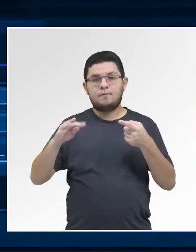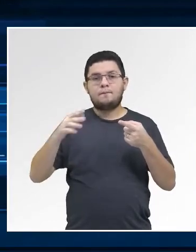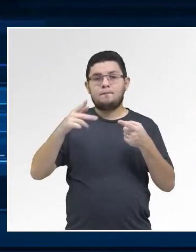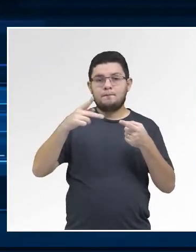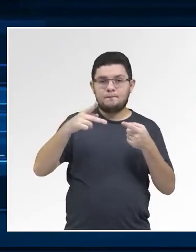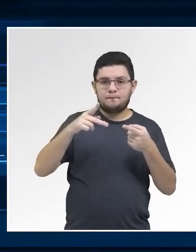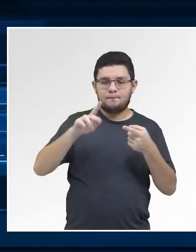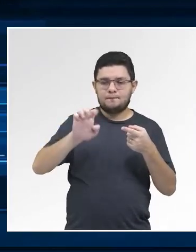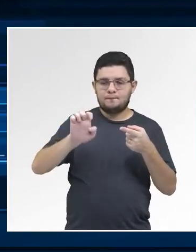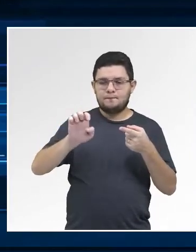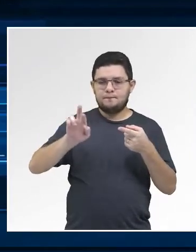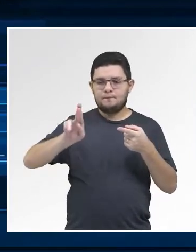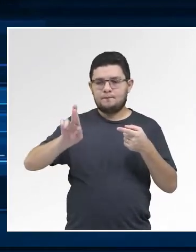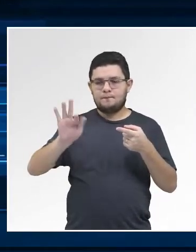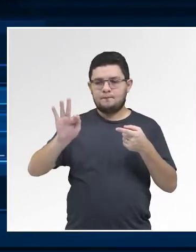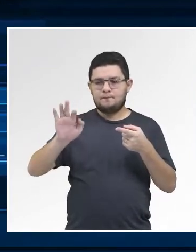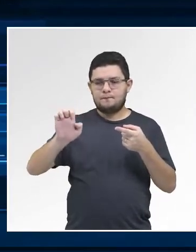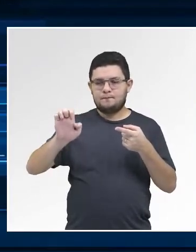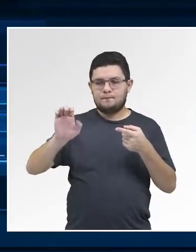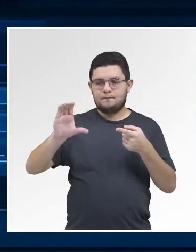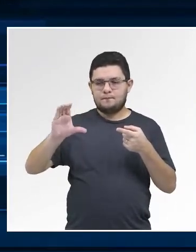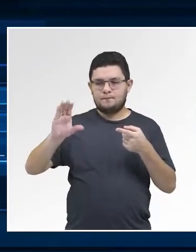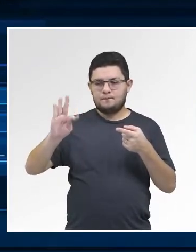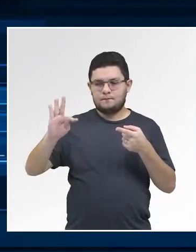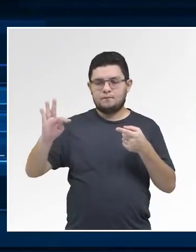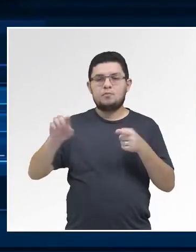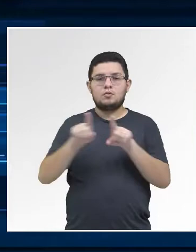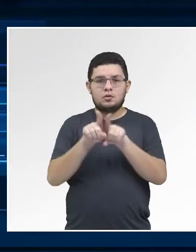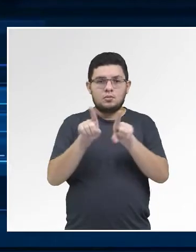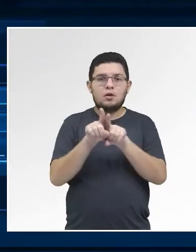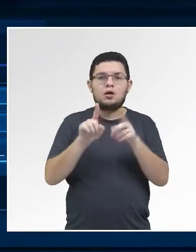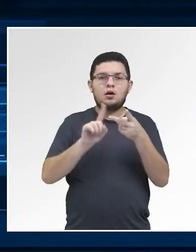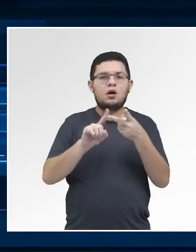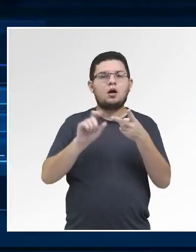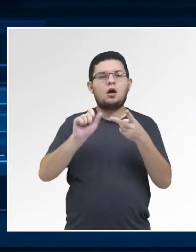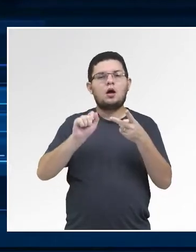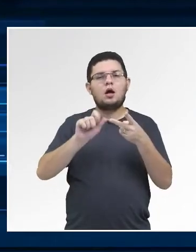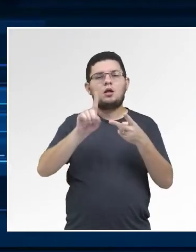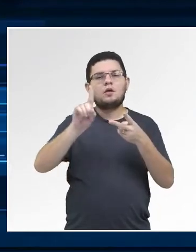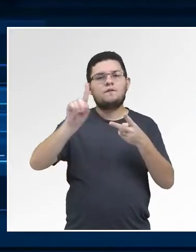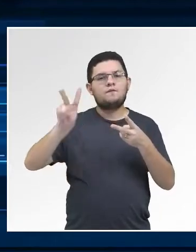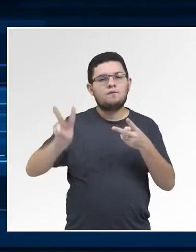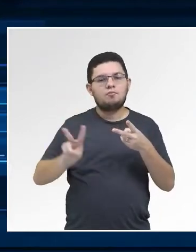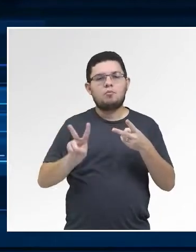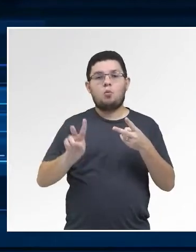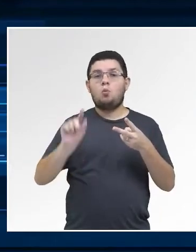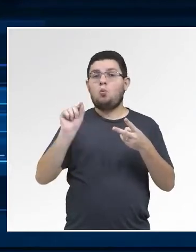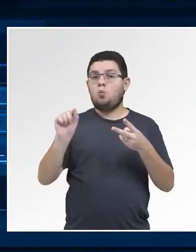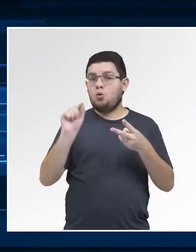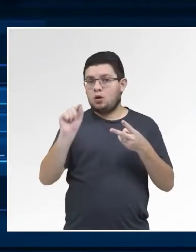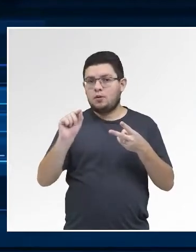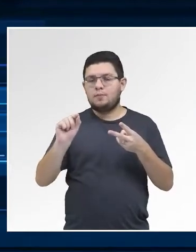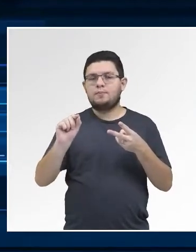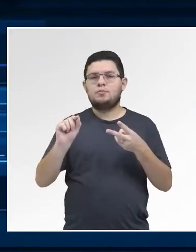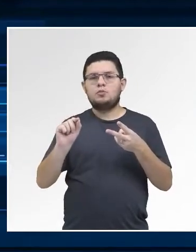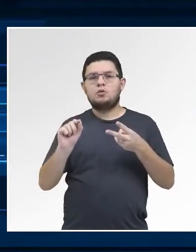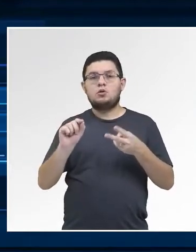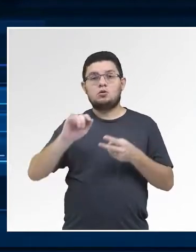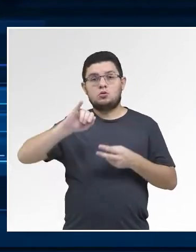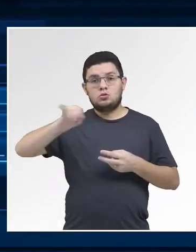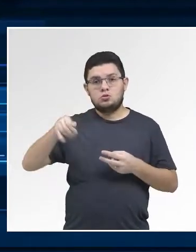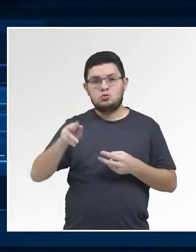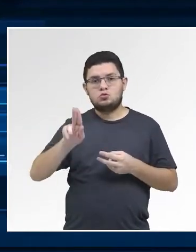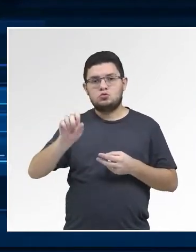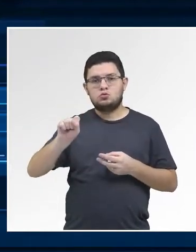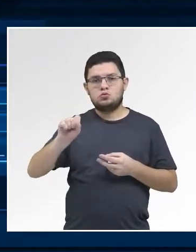importante aí. Inclusive hoje nós vamos falar mais sobre as frases afirmativas no presente perfeito, né? Present Perfect. Então fiquem atentos que tudo